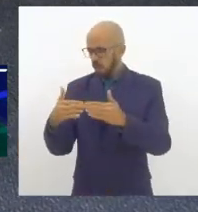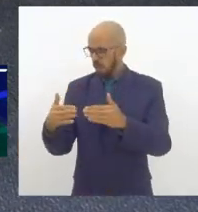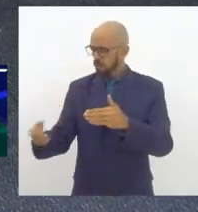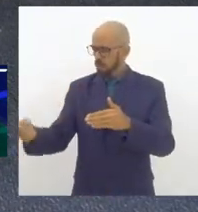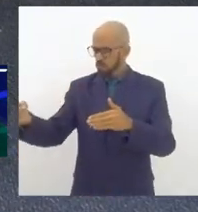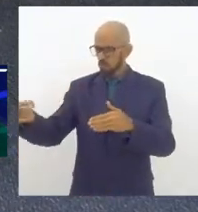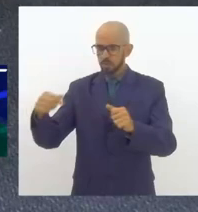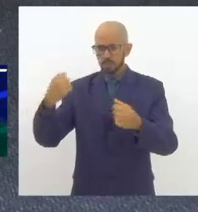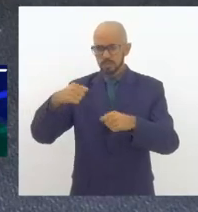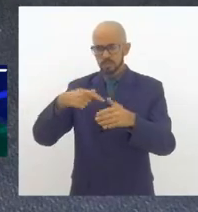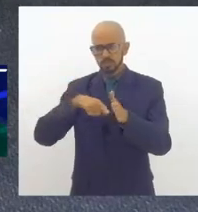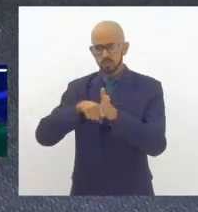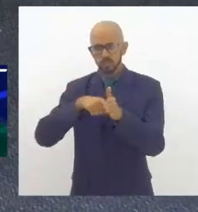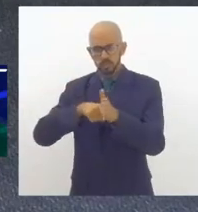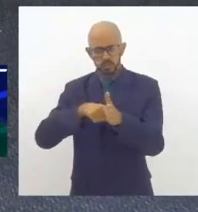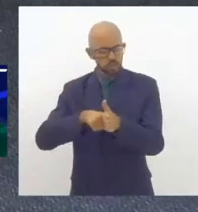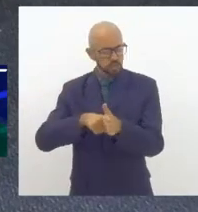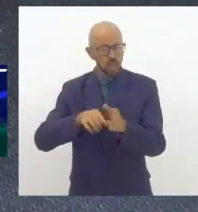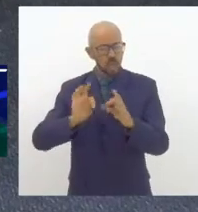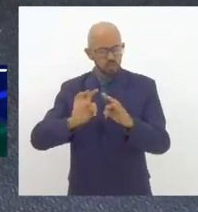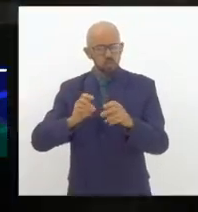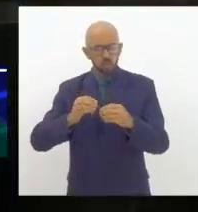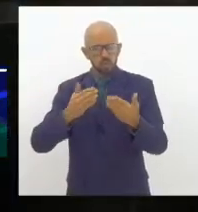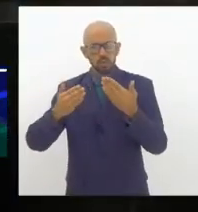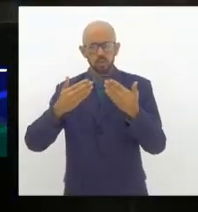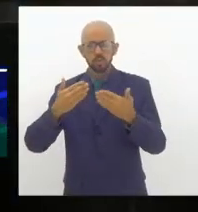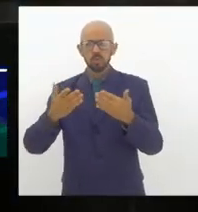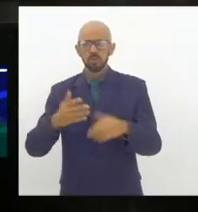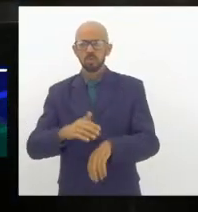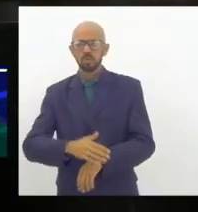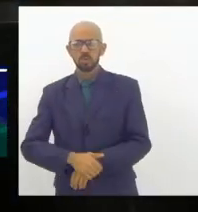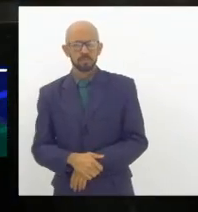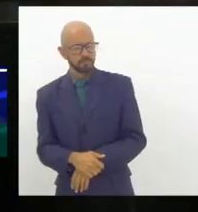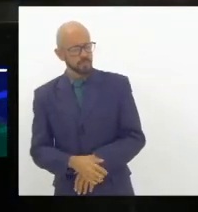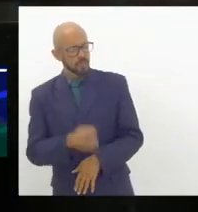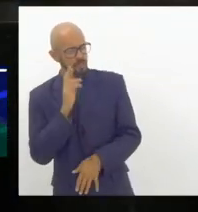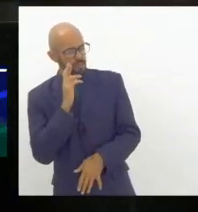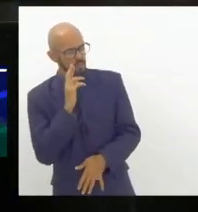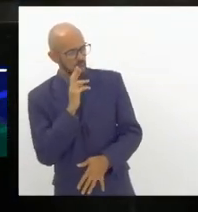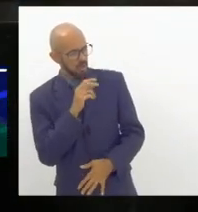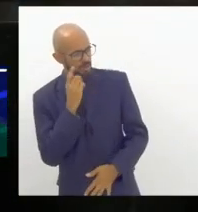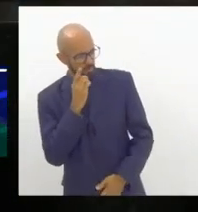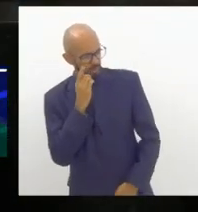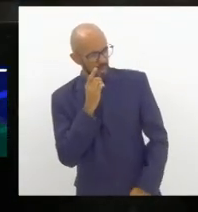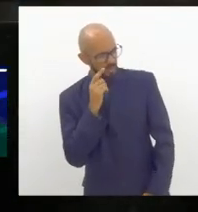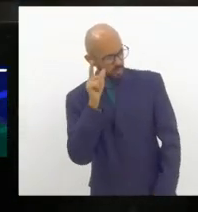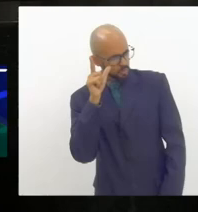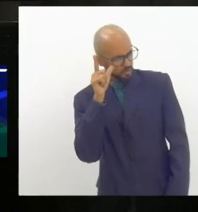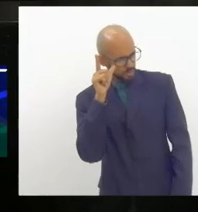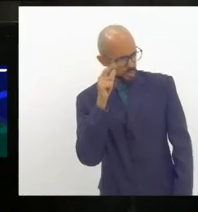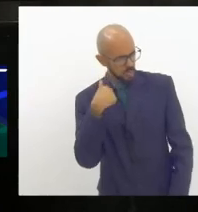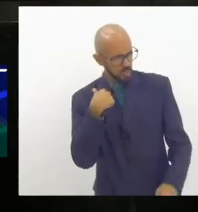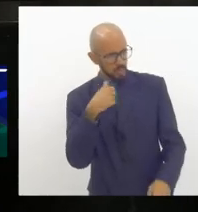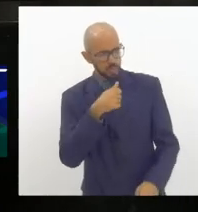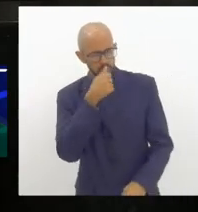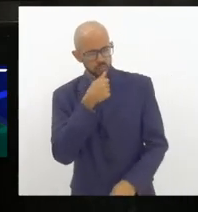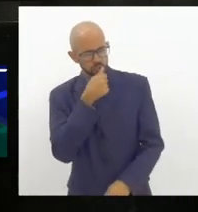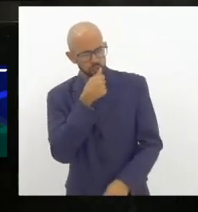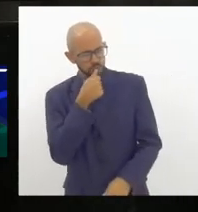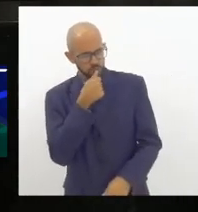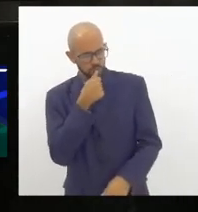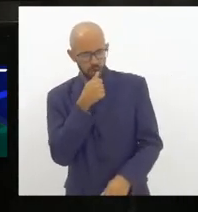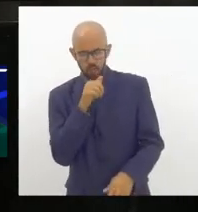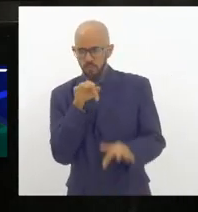que temos que investigar e apurar todas as relações só na Deputado a docinha e eu juro que eu compro